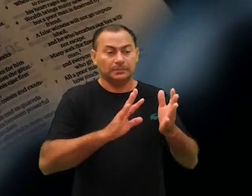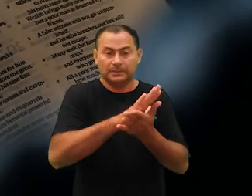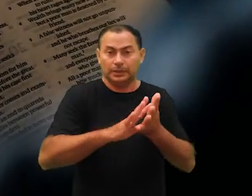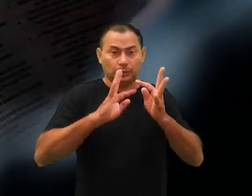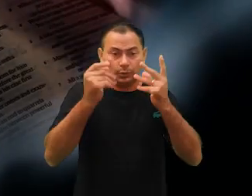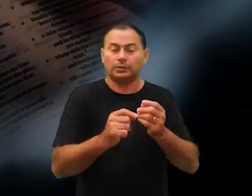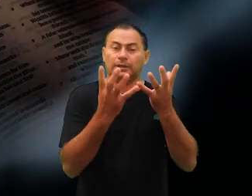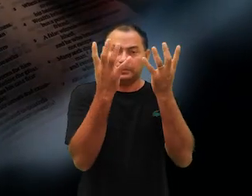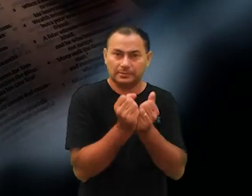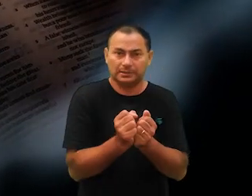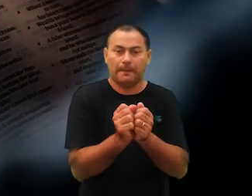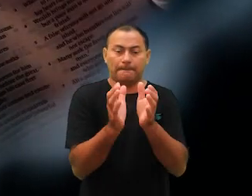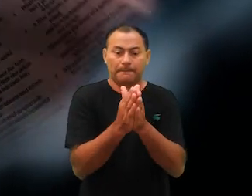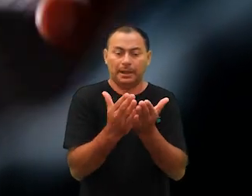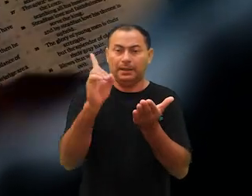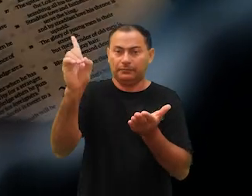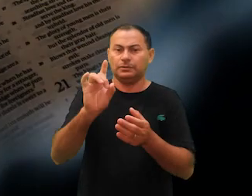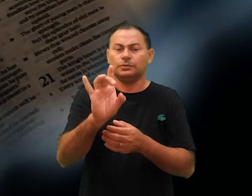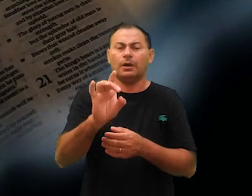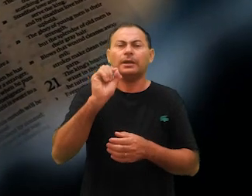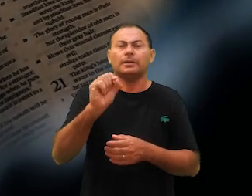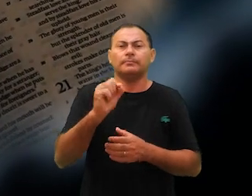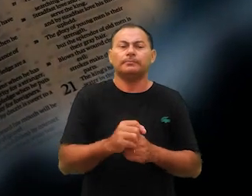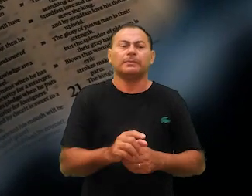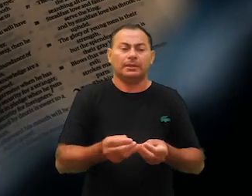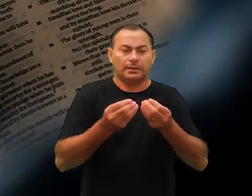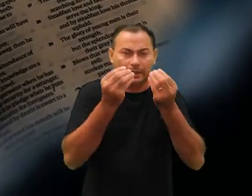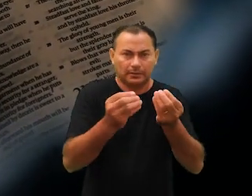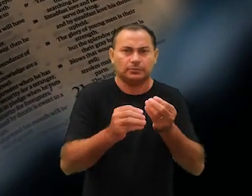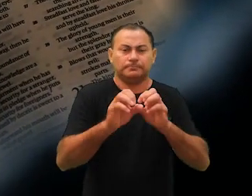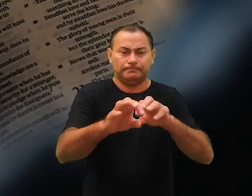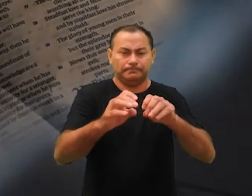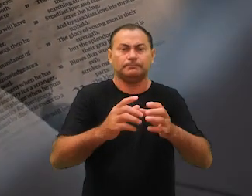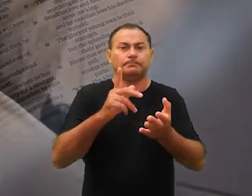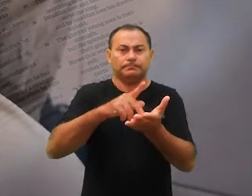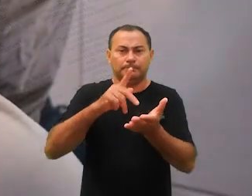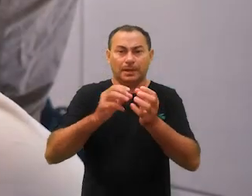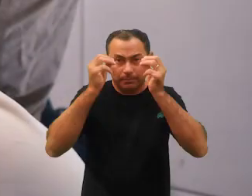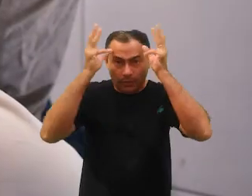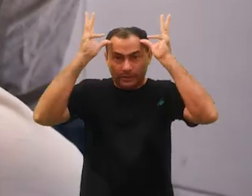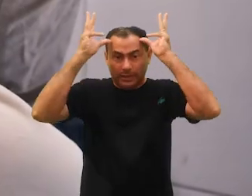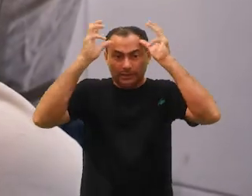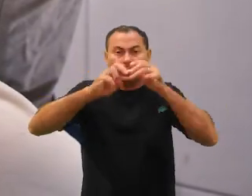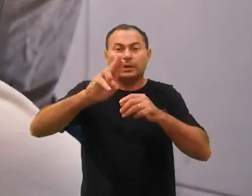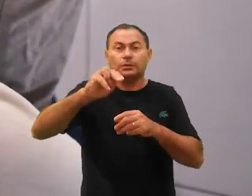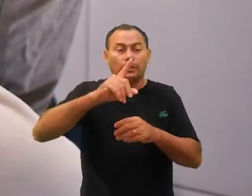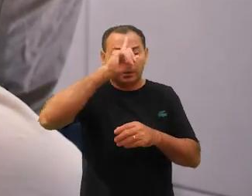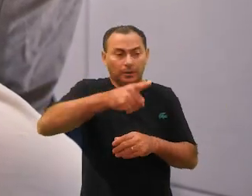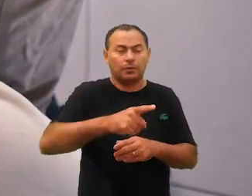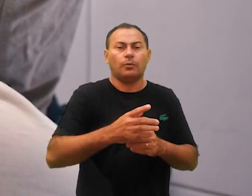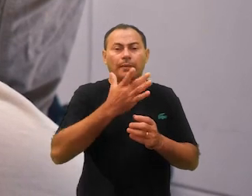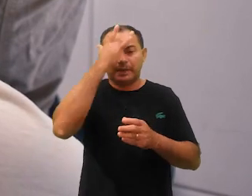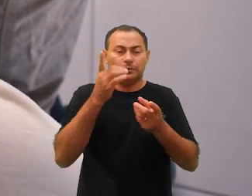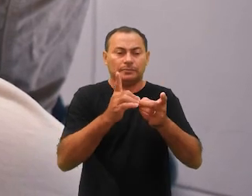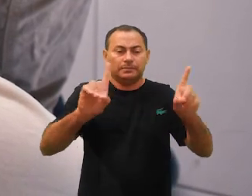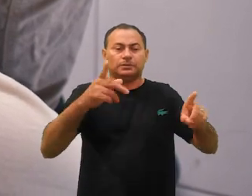nem todos têm condições de aceitar esta palavra, somente aqueles a quem isso é dado. Na verdade, Moisés jamais ordenou que o